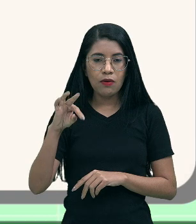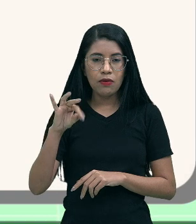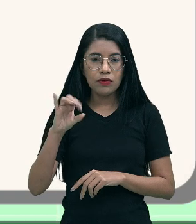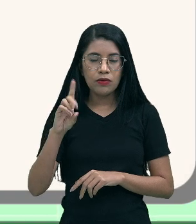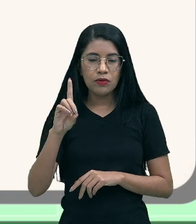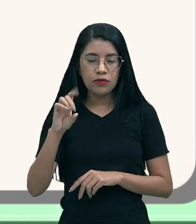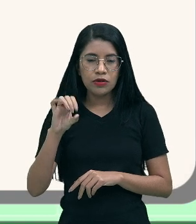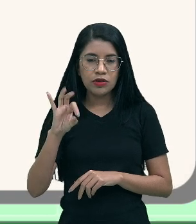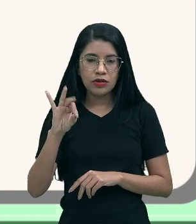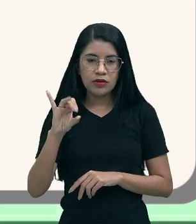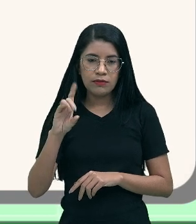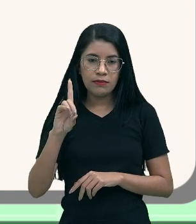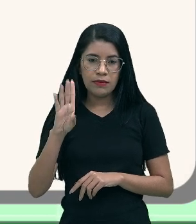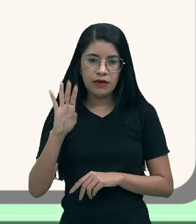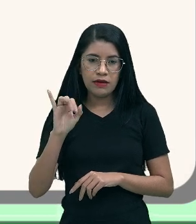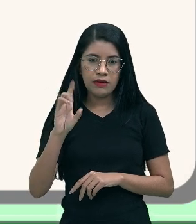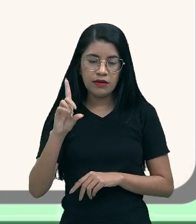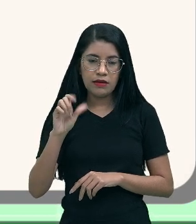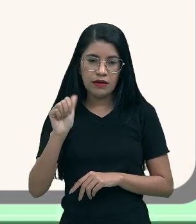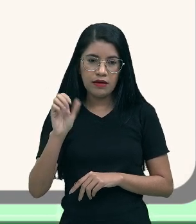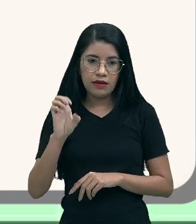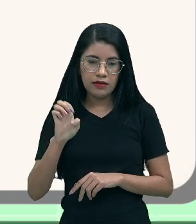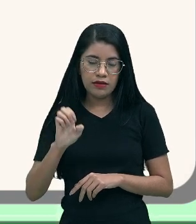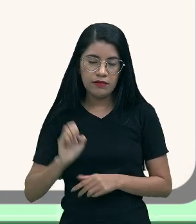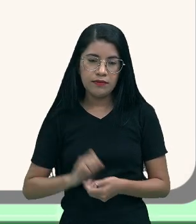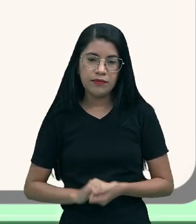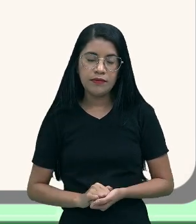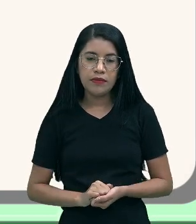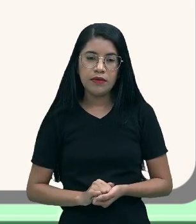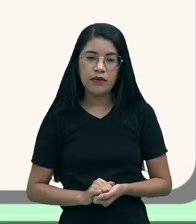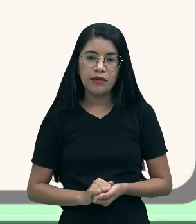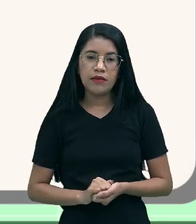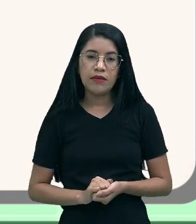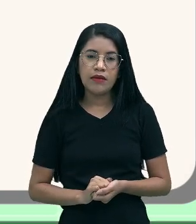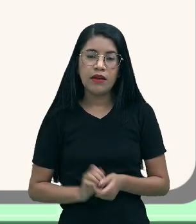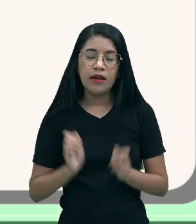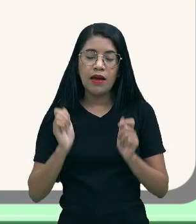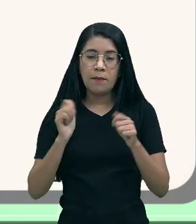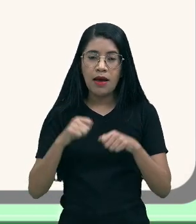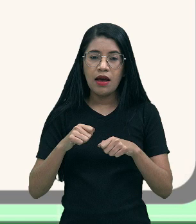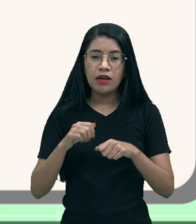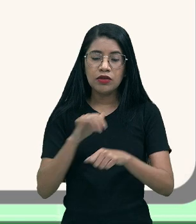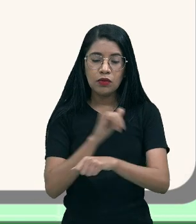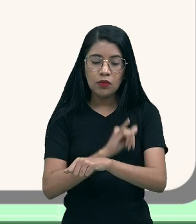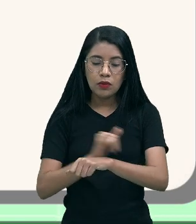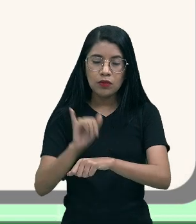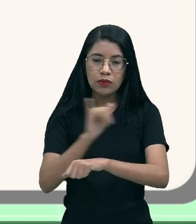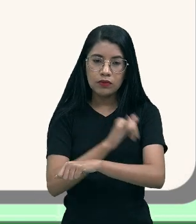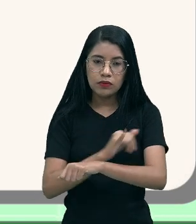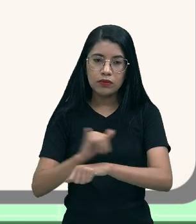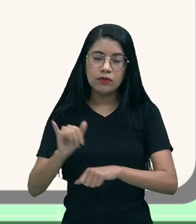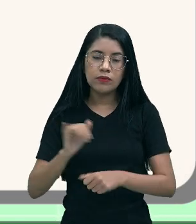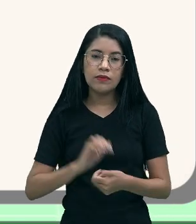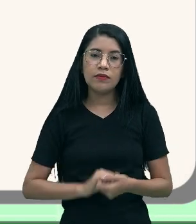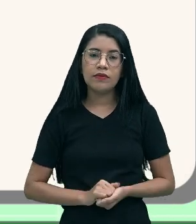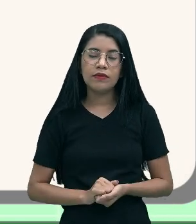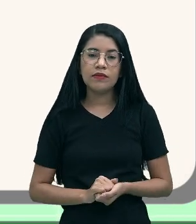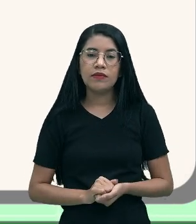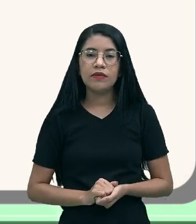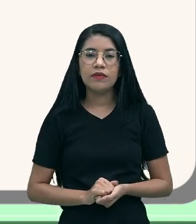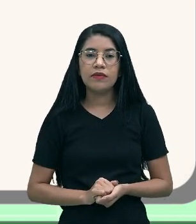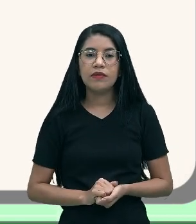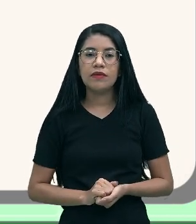maior a resistividade, menor é a condutibilidade, que é a capacidade de conduzir a eletricidade. Além disso,